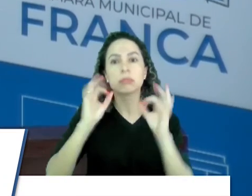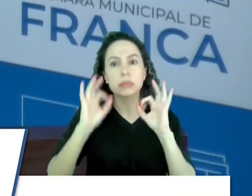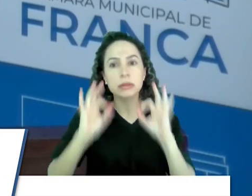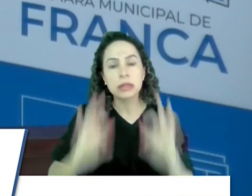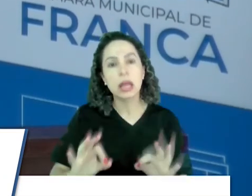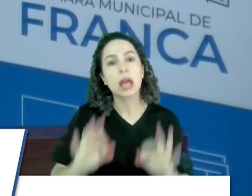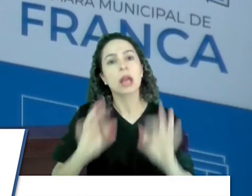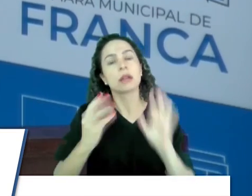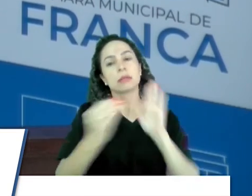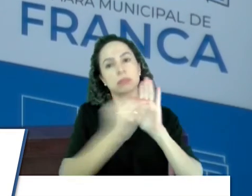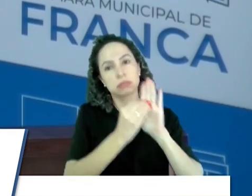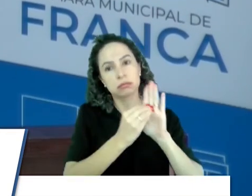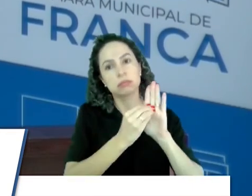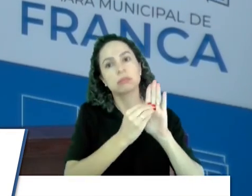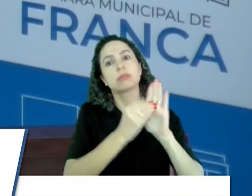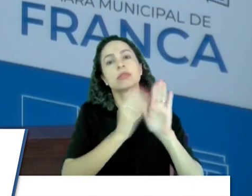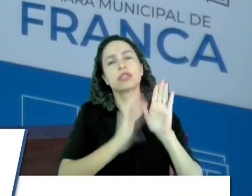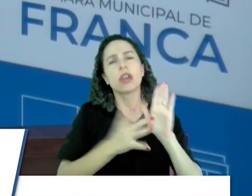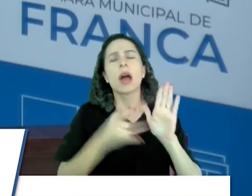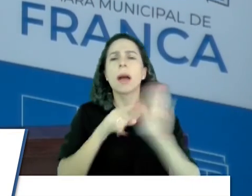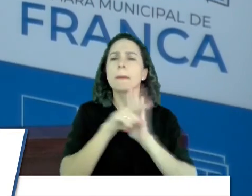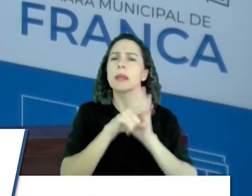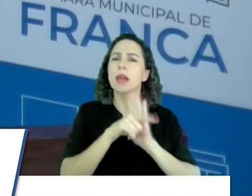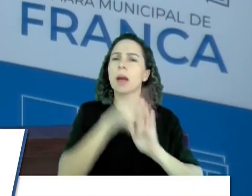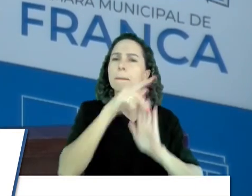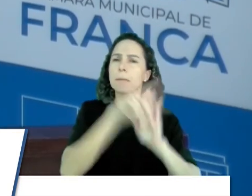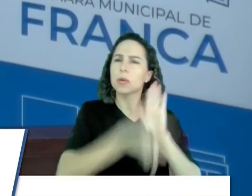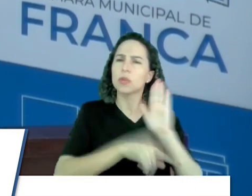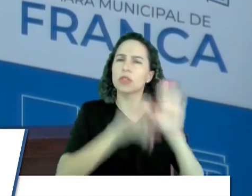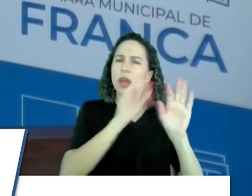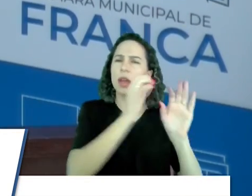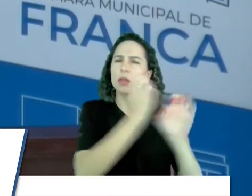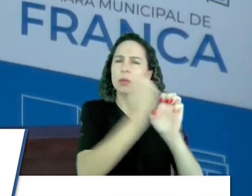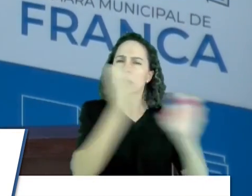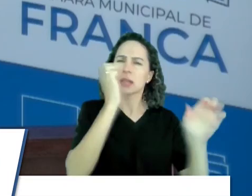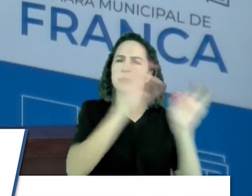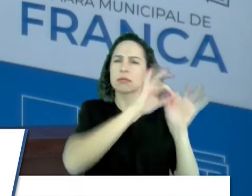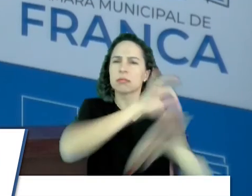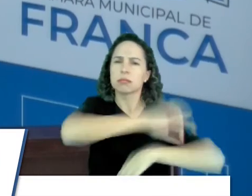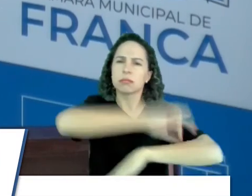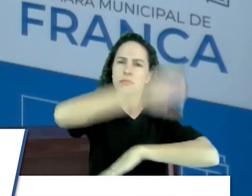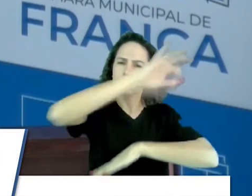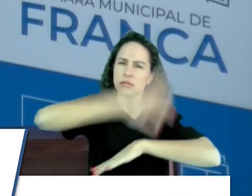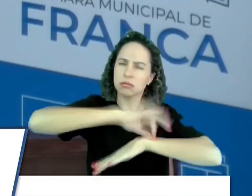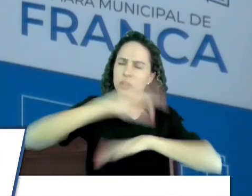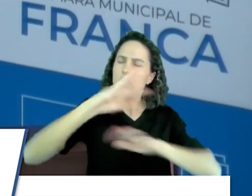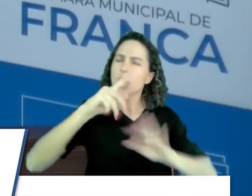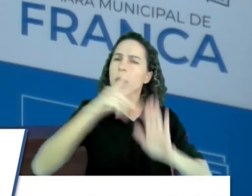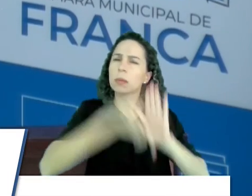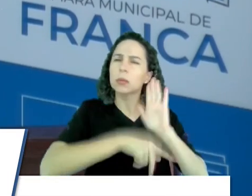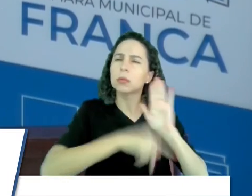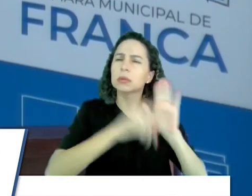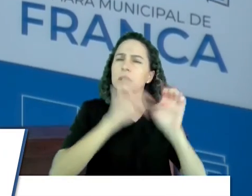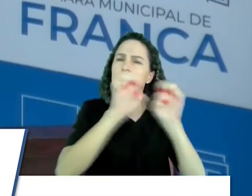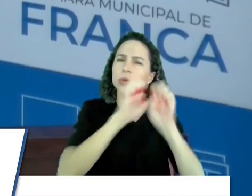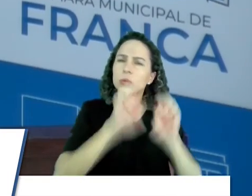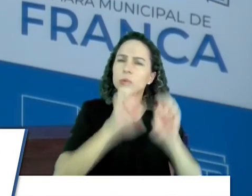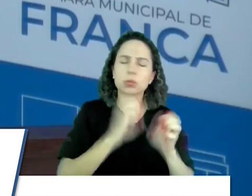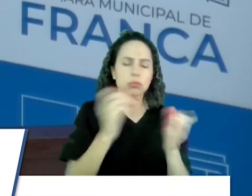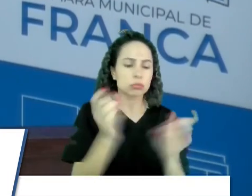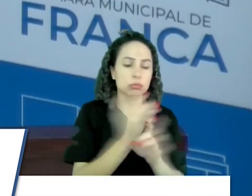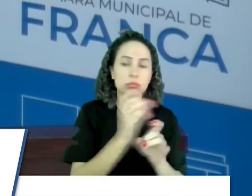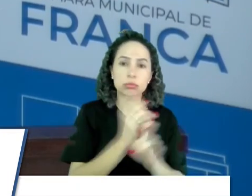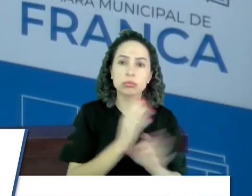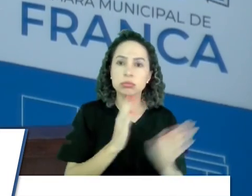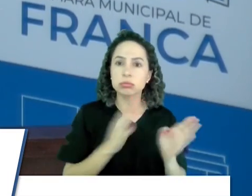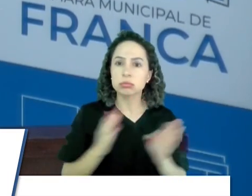retificada, já foram feitos projetos arquitetônicos, já foram feitos todos os projetos estruturados para que